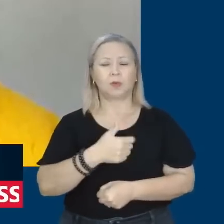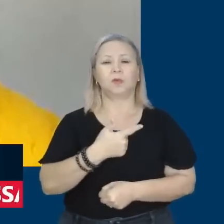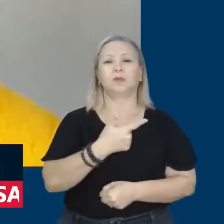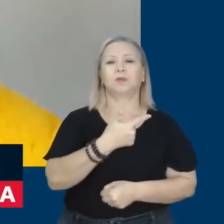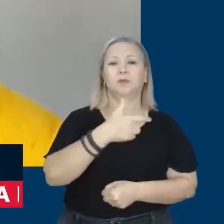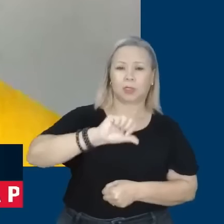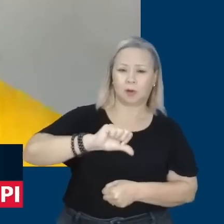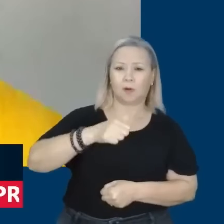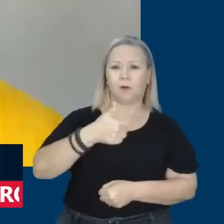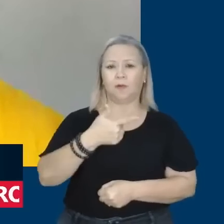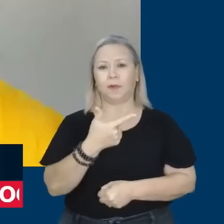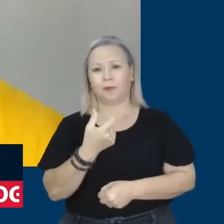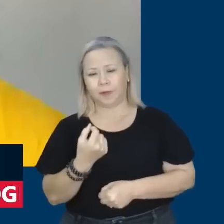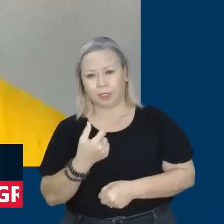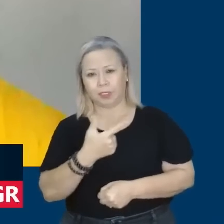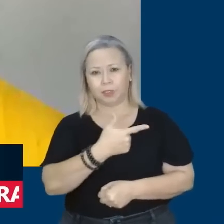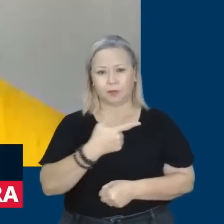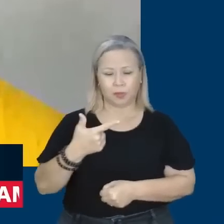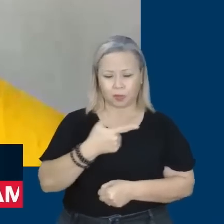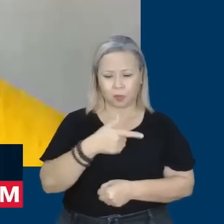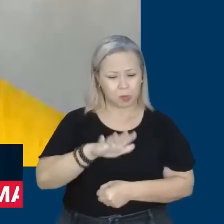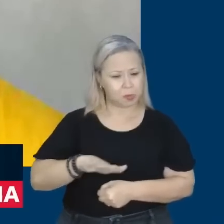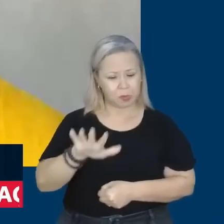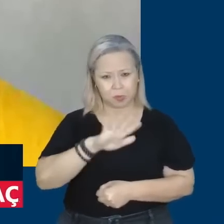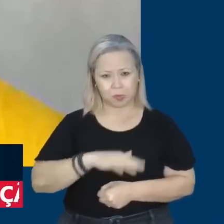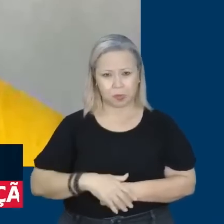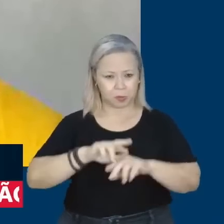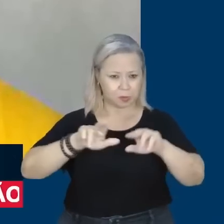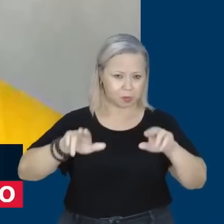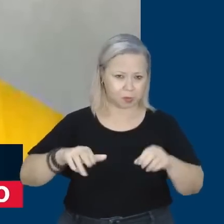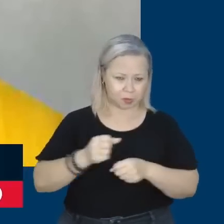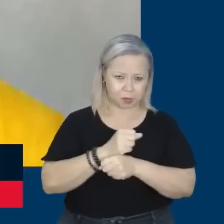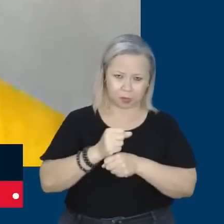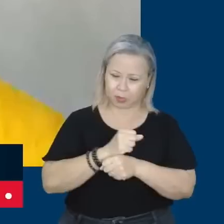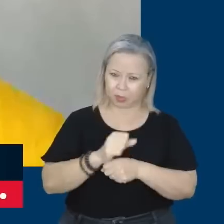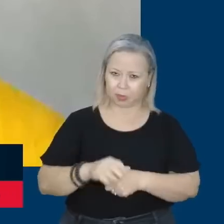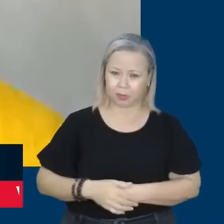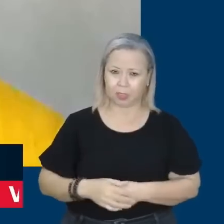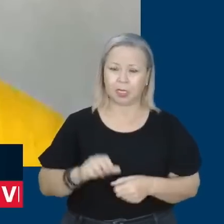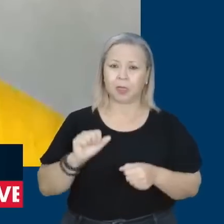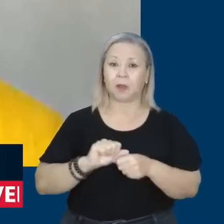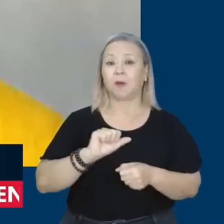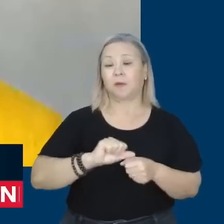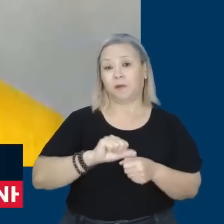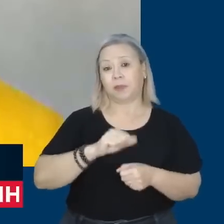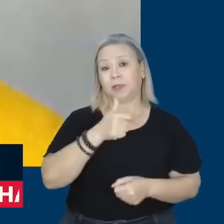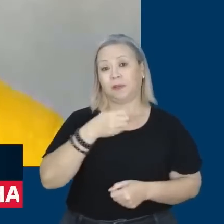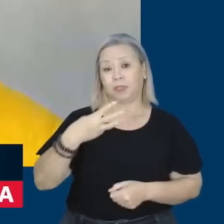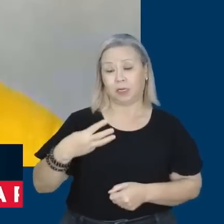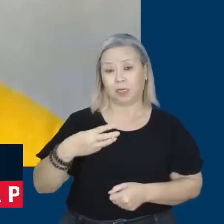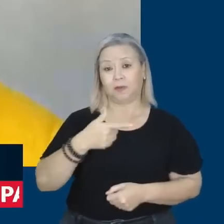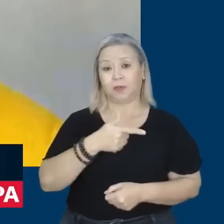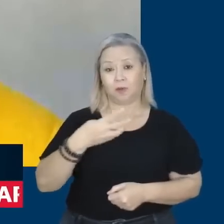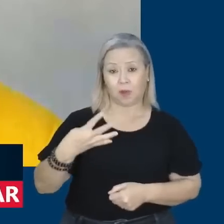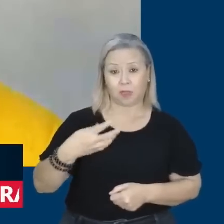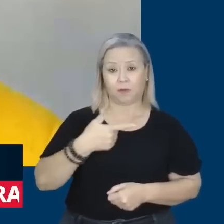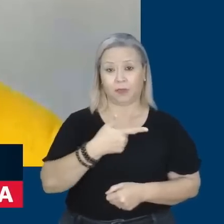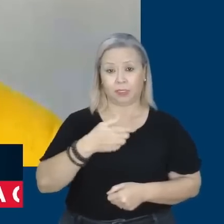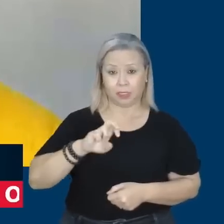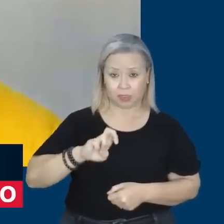21, 22. E depois a gente vai fazer 23, 24, 25 e